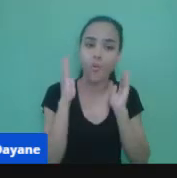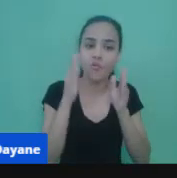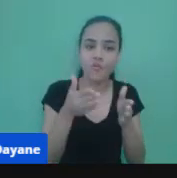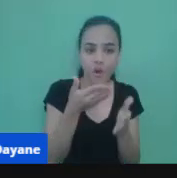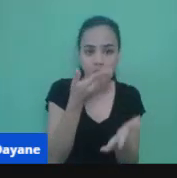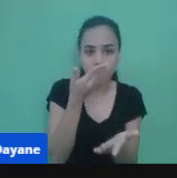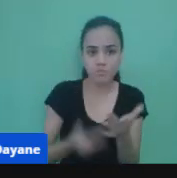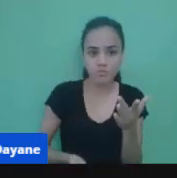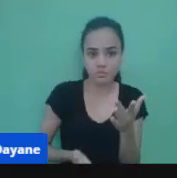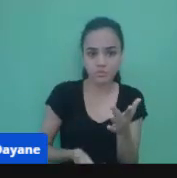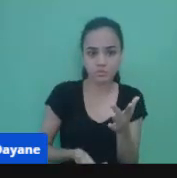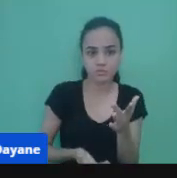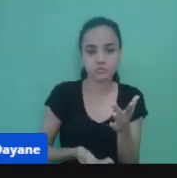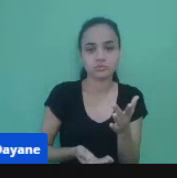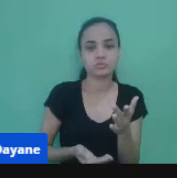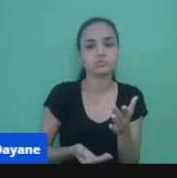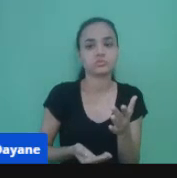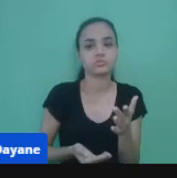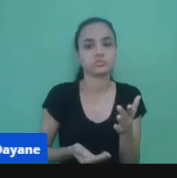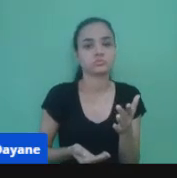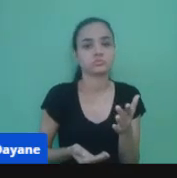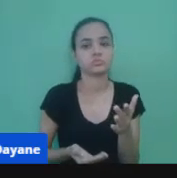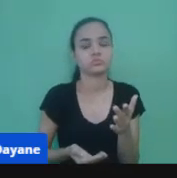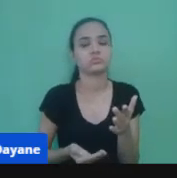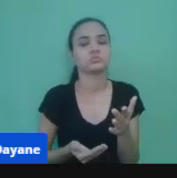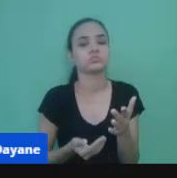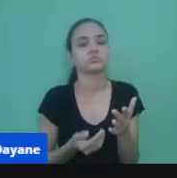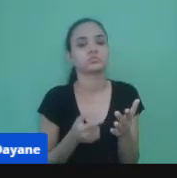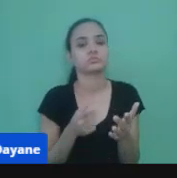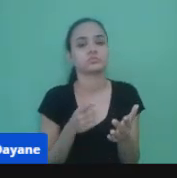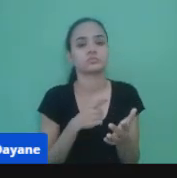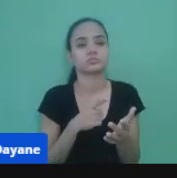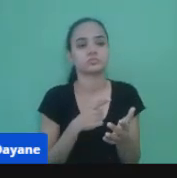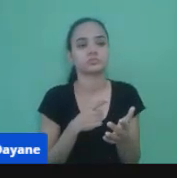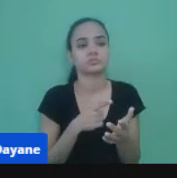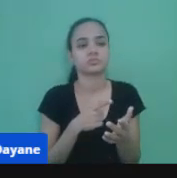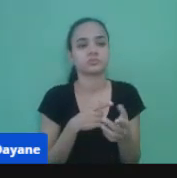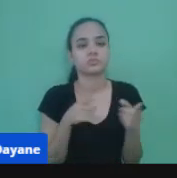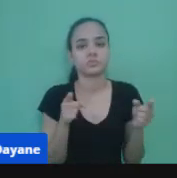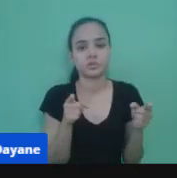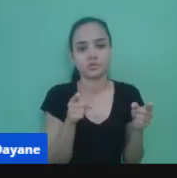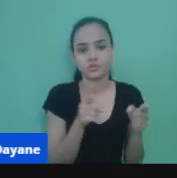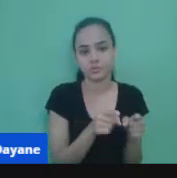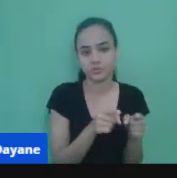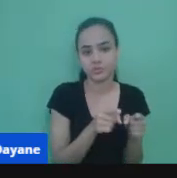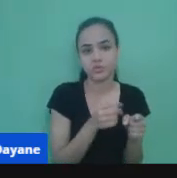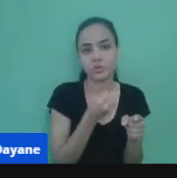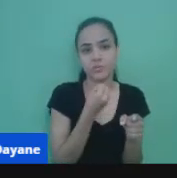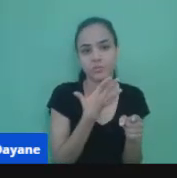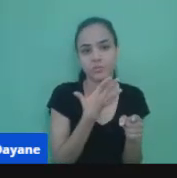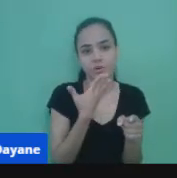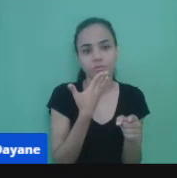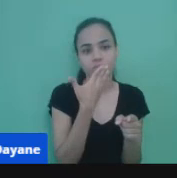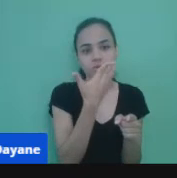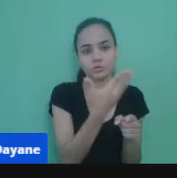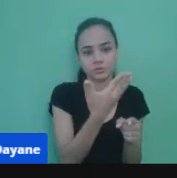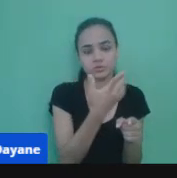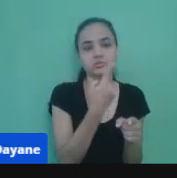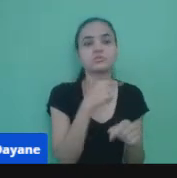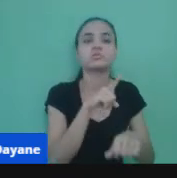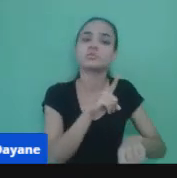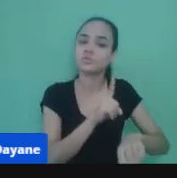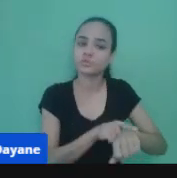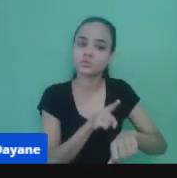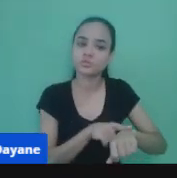Então, curta-metragem é uma boa pedida para esse momento. Nós temos o Curtaflix também, que